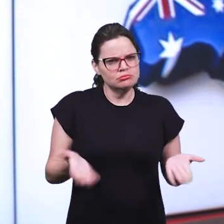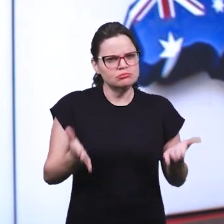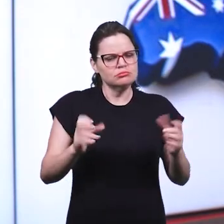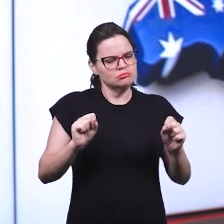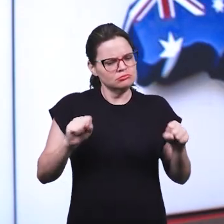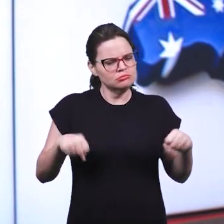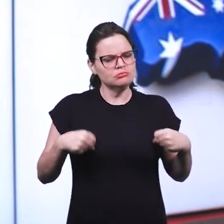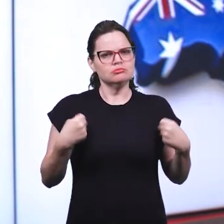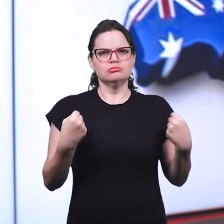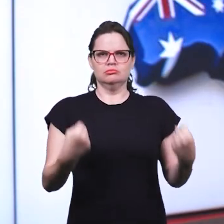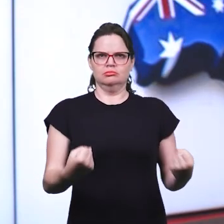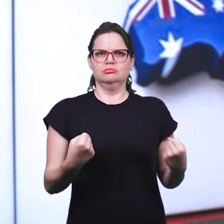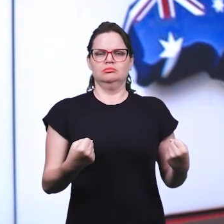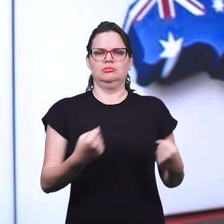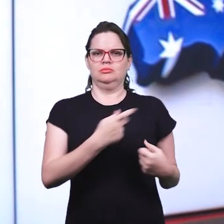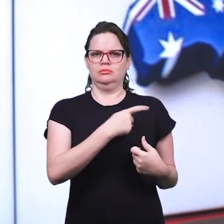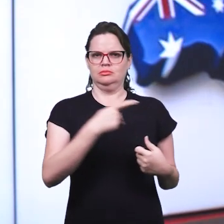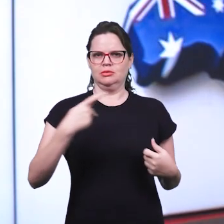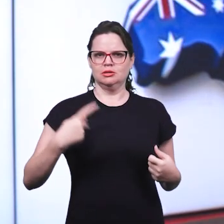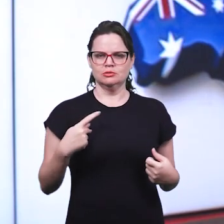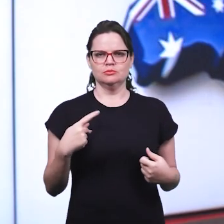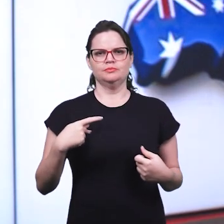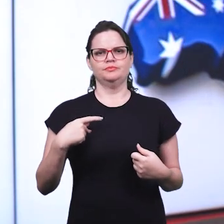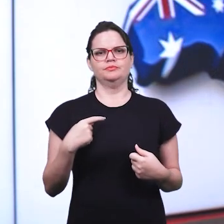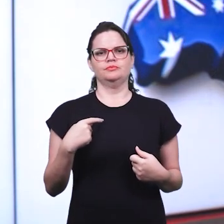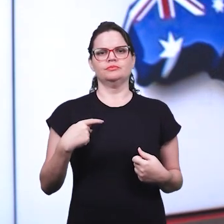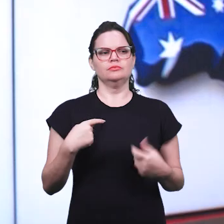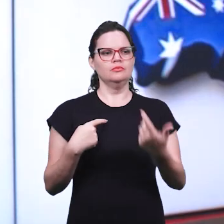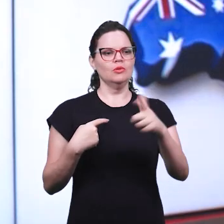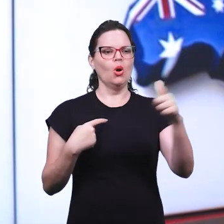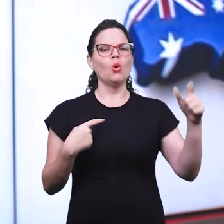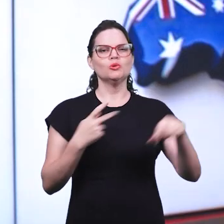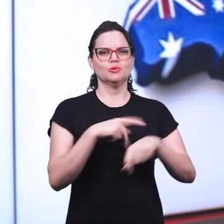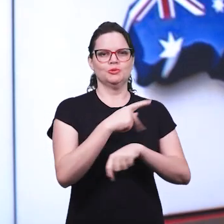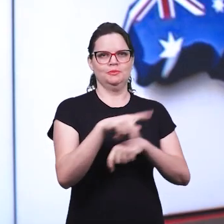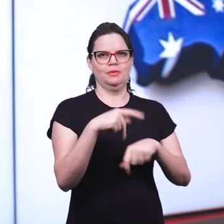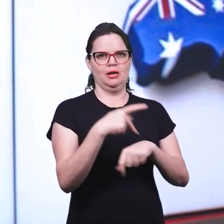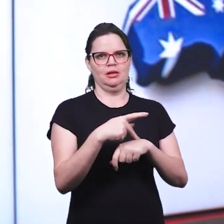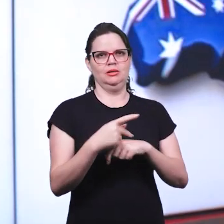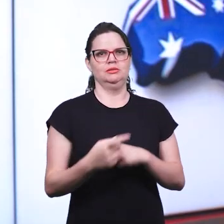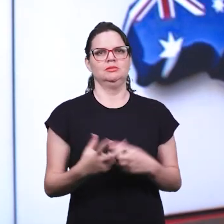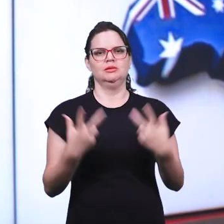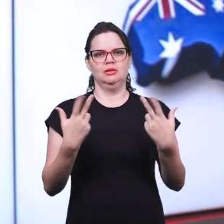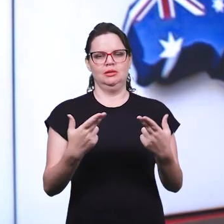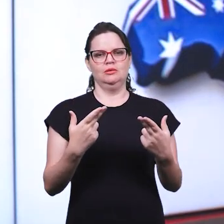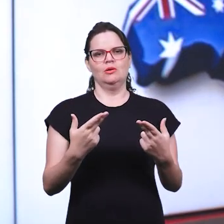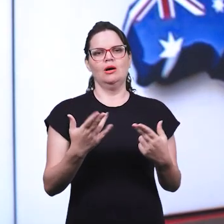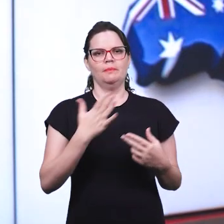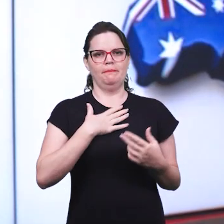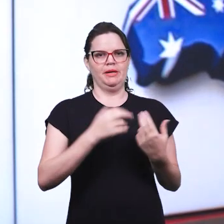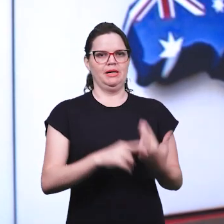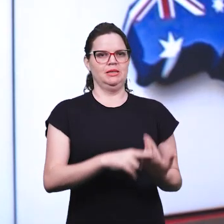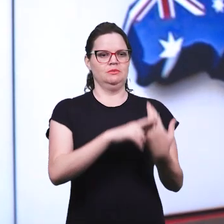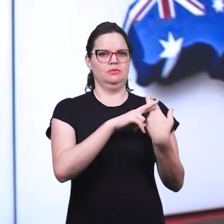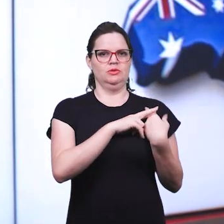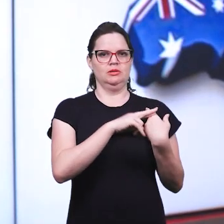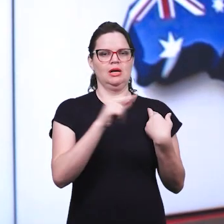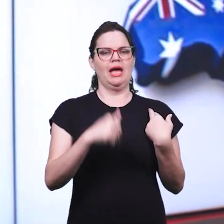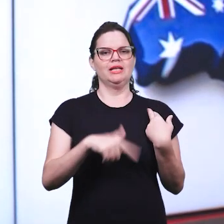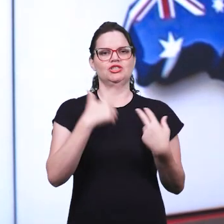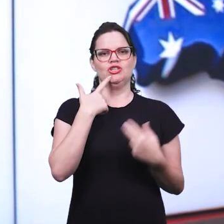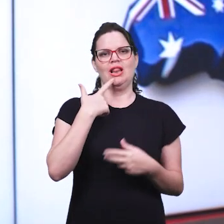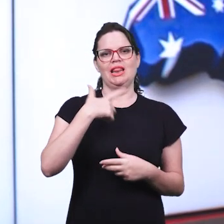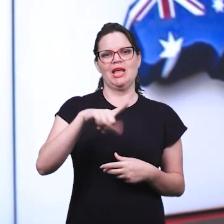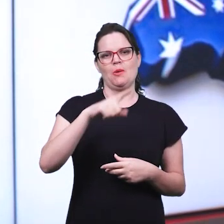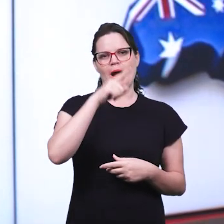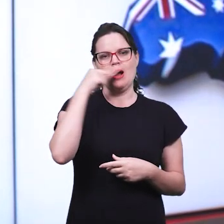encorajar pastores de outros países, e no meu caso, especialmente, pastores de língua